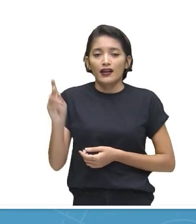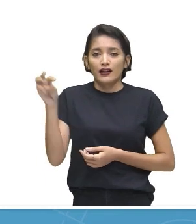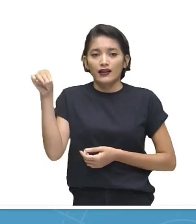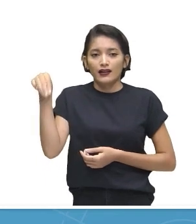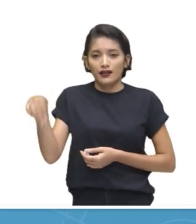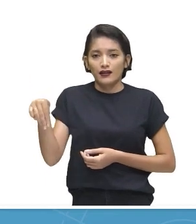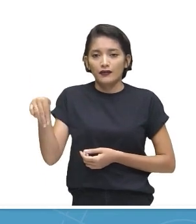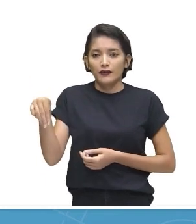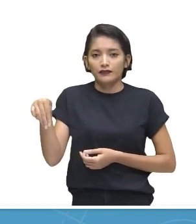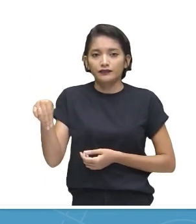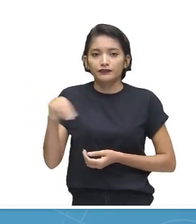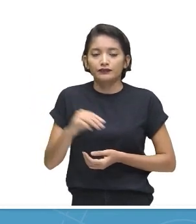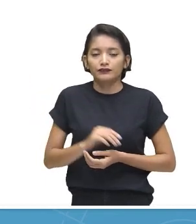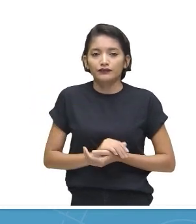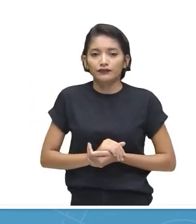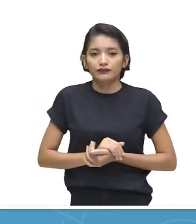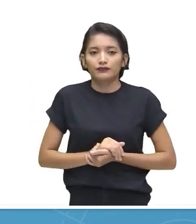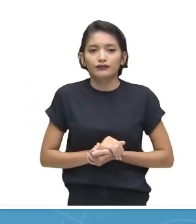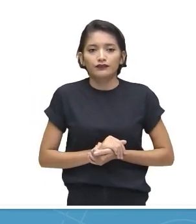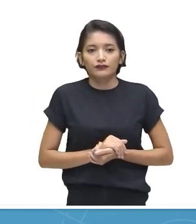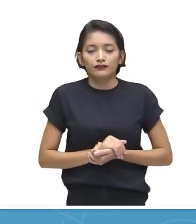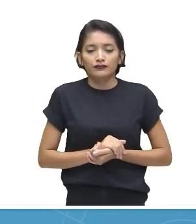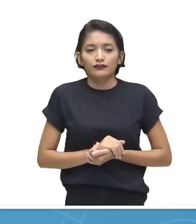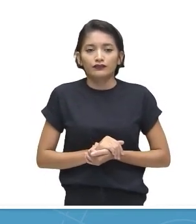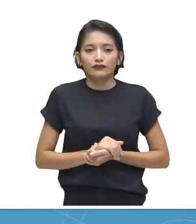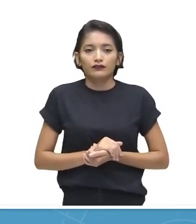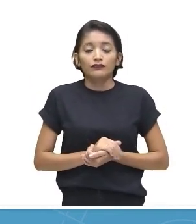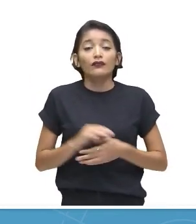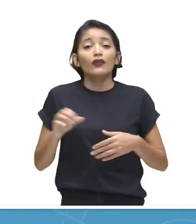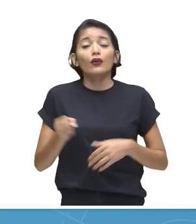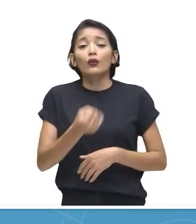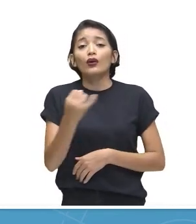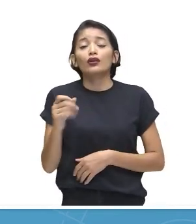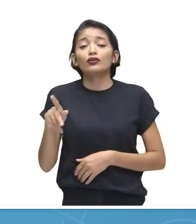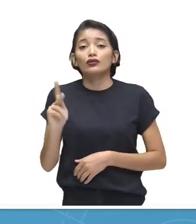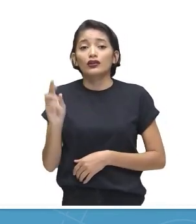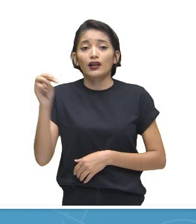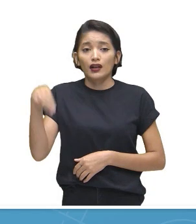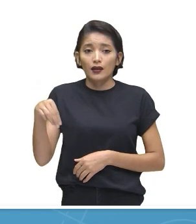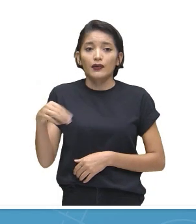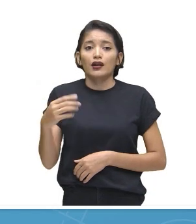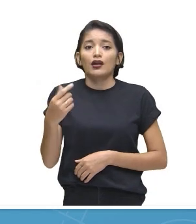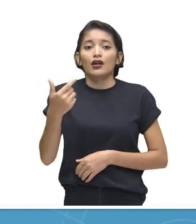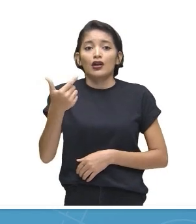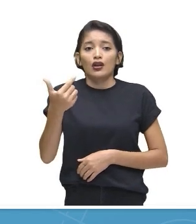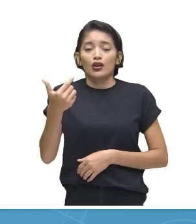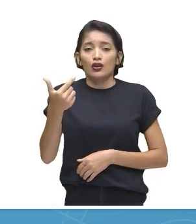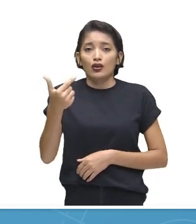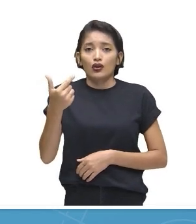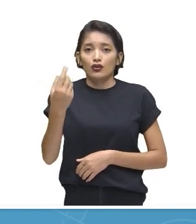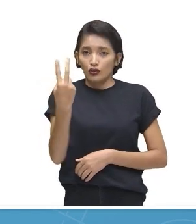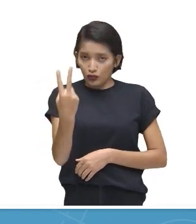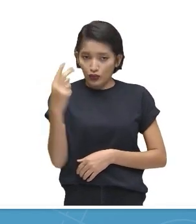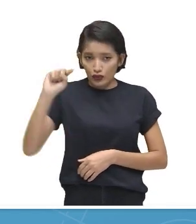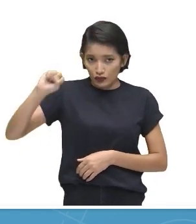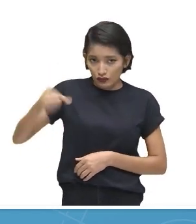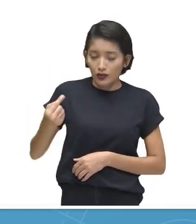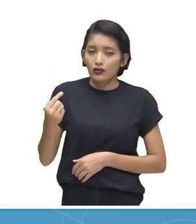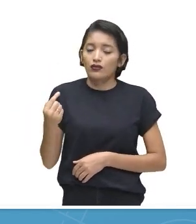próxima imagem, então, você tem aí quantos quilômetros tem 2.000 centímetros. Pode utilizar de novo